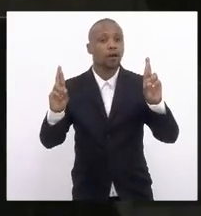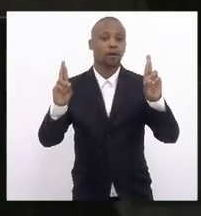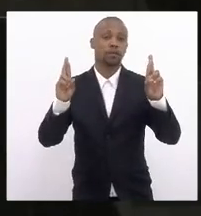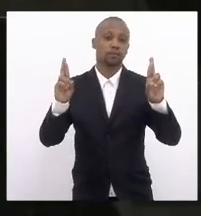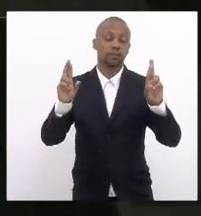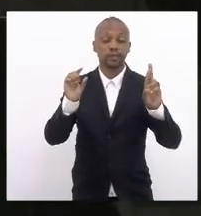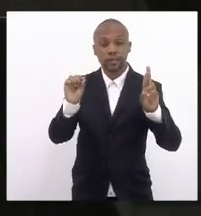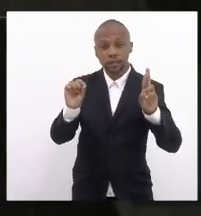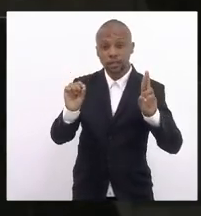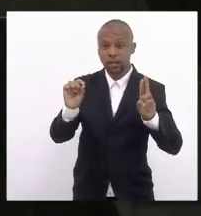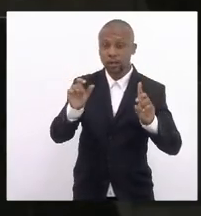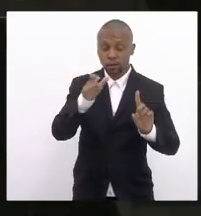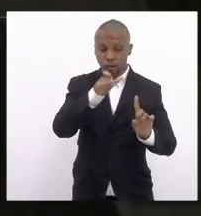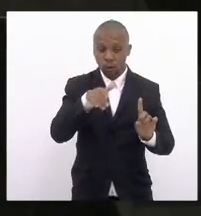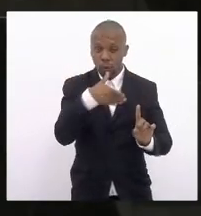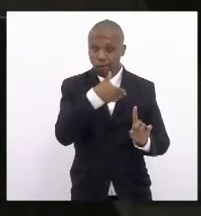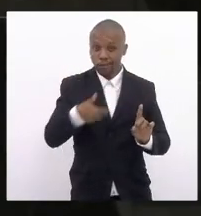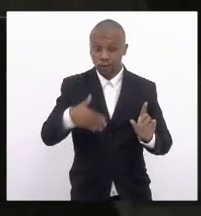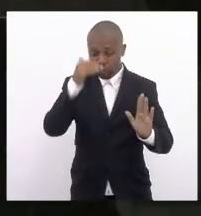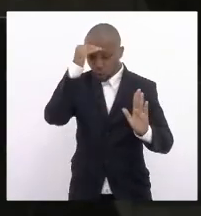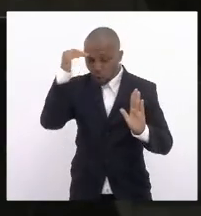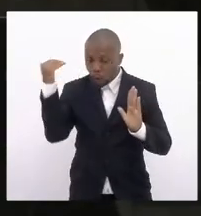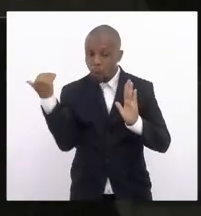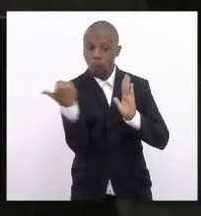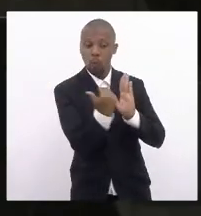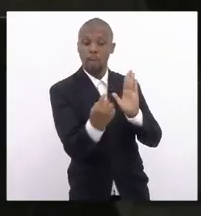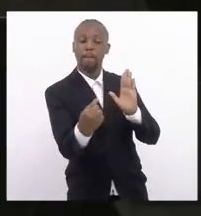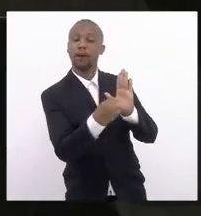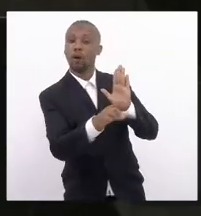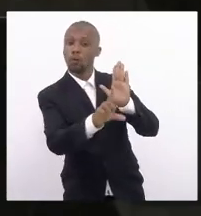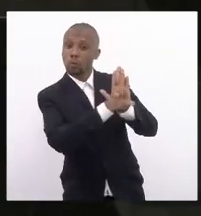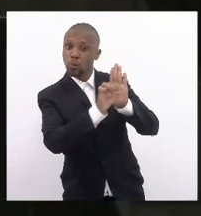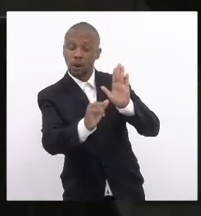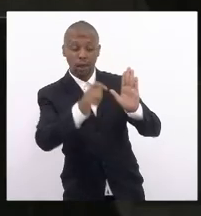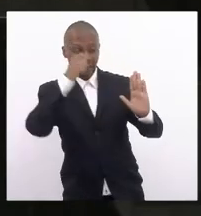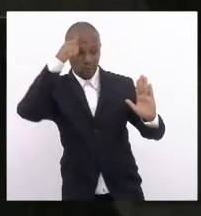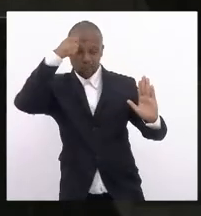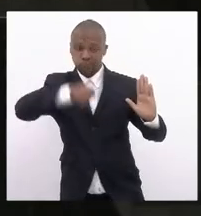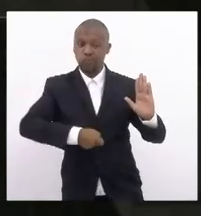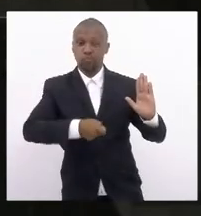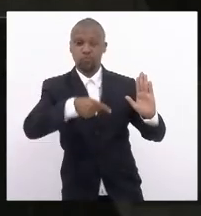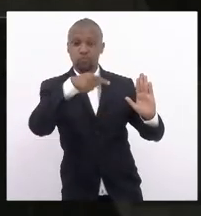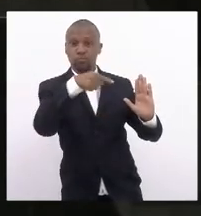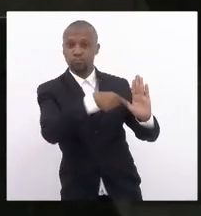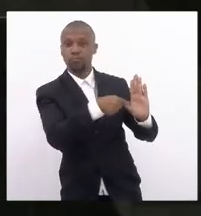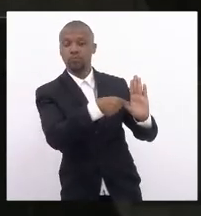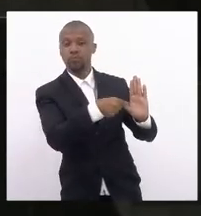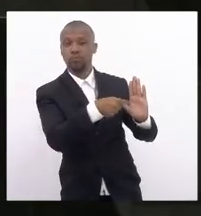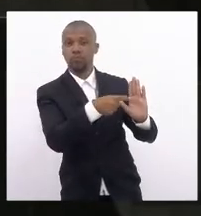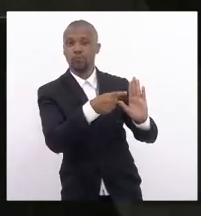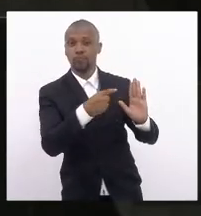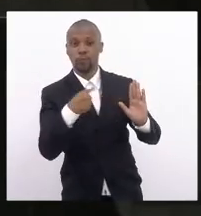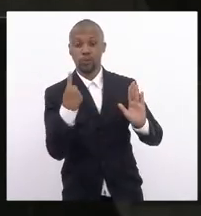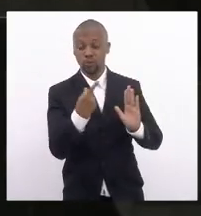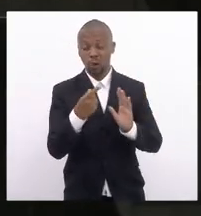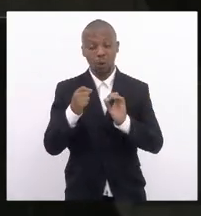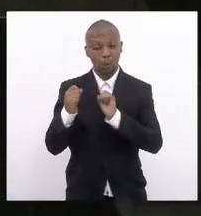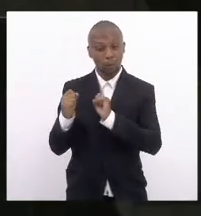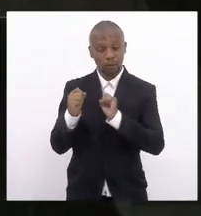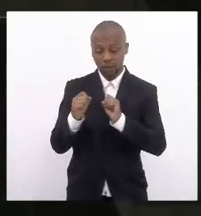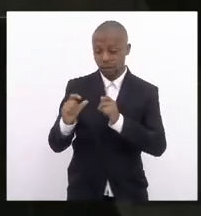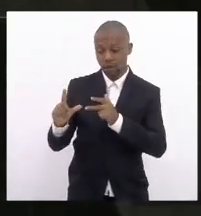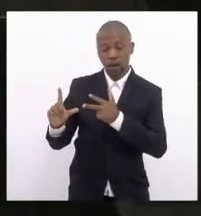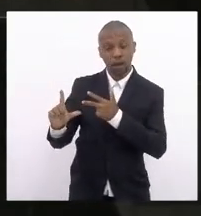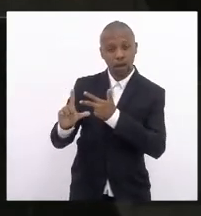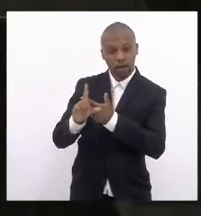que o governador cumpra o que determinou o Poder Legislativo do